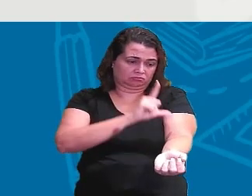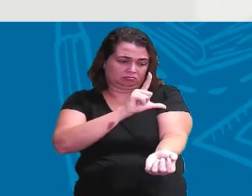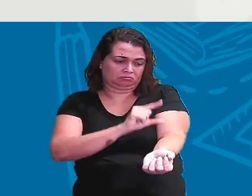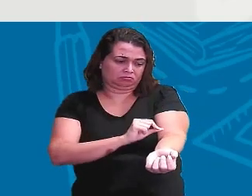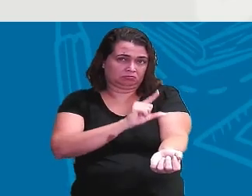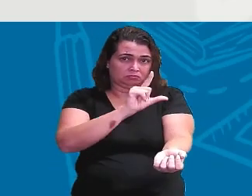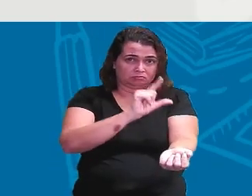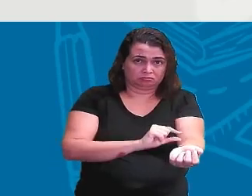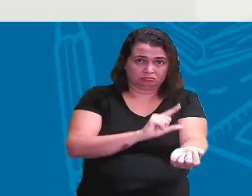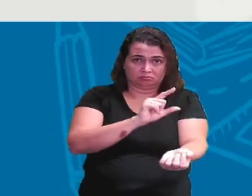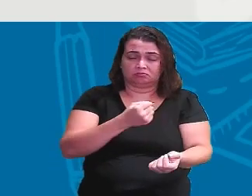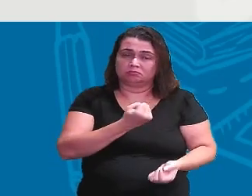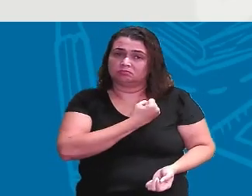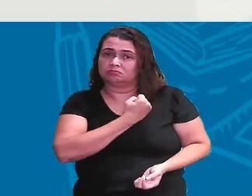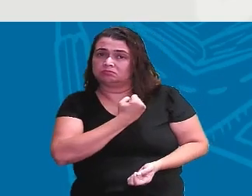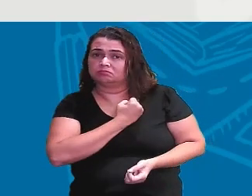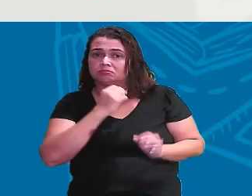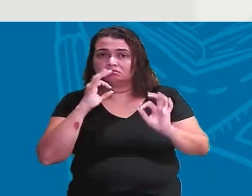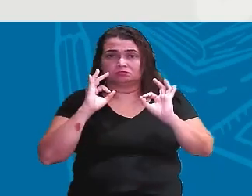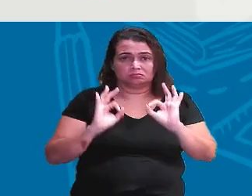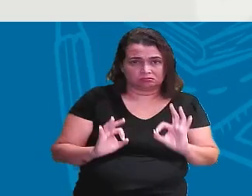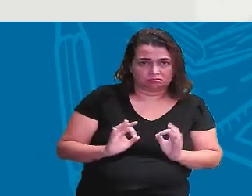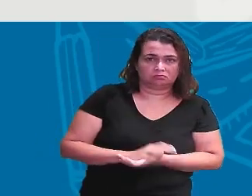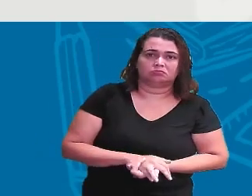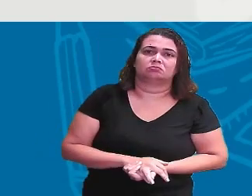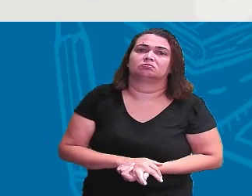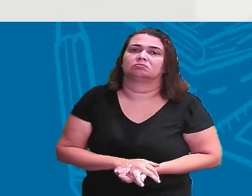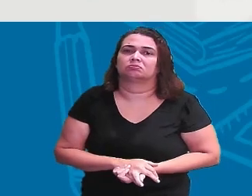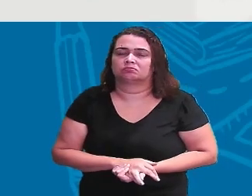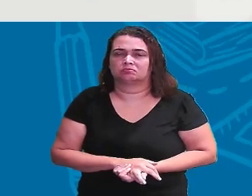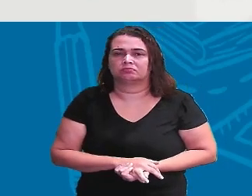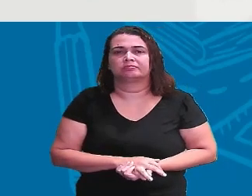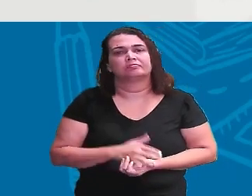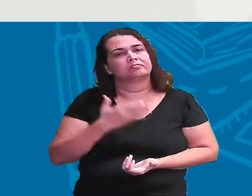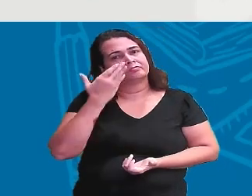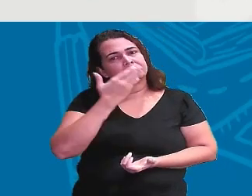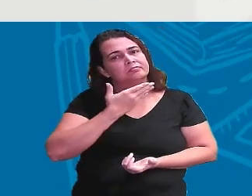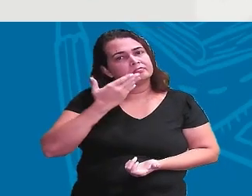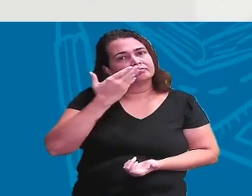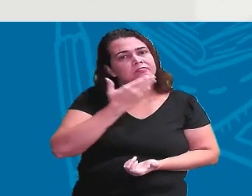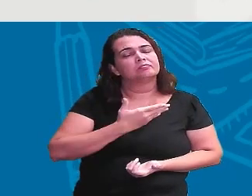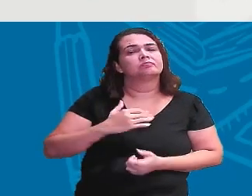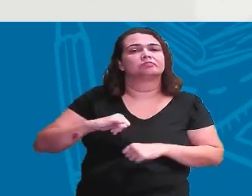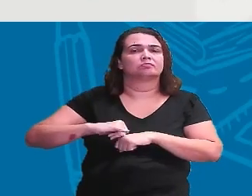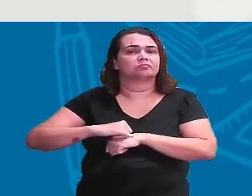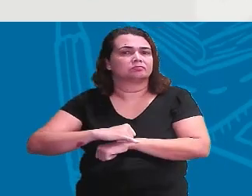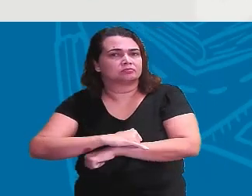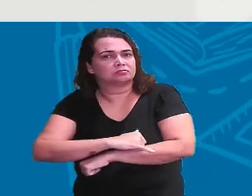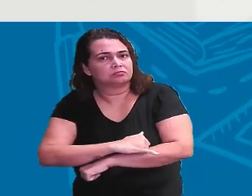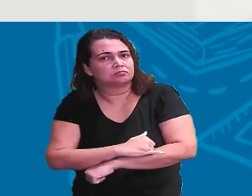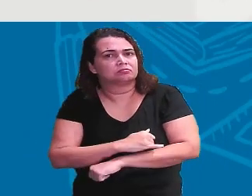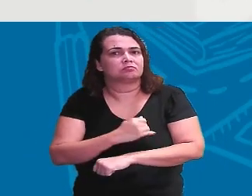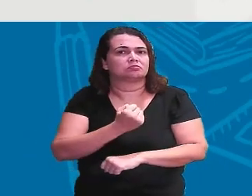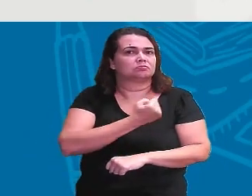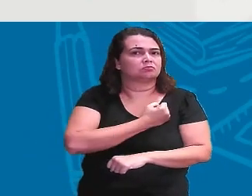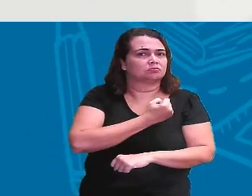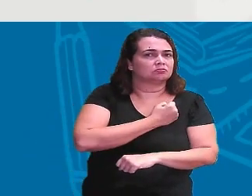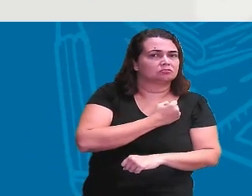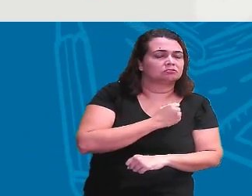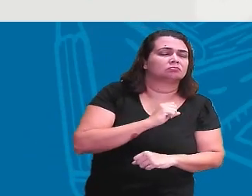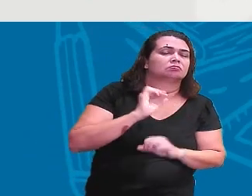nosso açúcar, o colesterol, né, e outras taxas, né, em dia, tá certo? E para isso a gente precisa